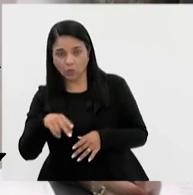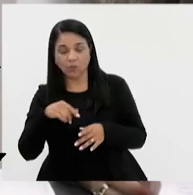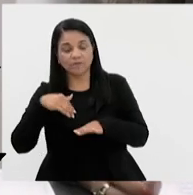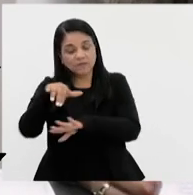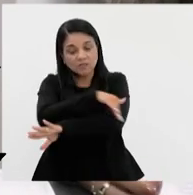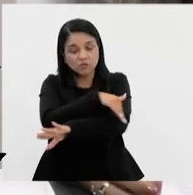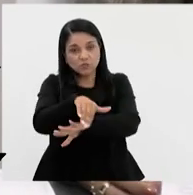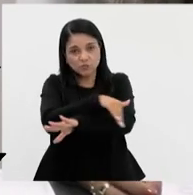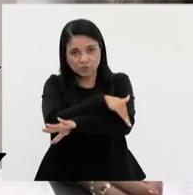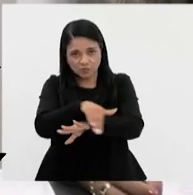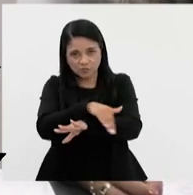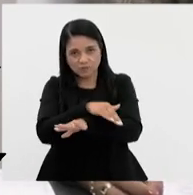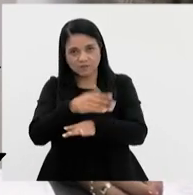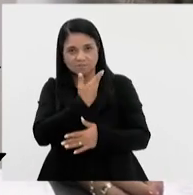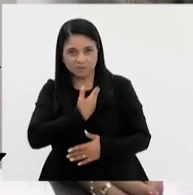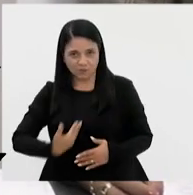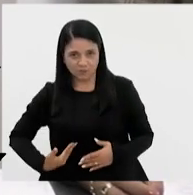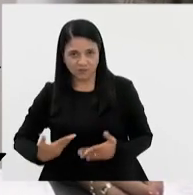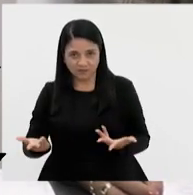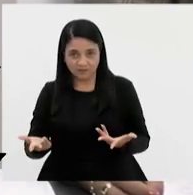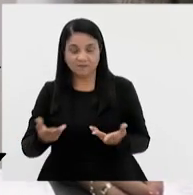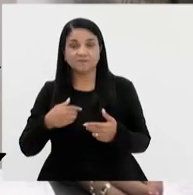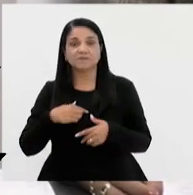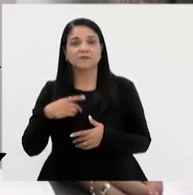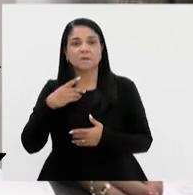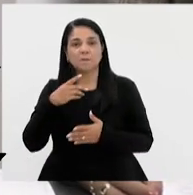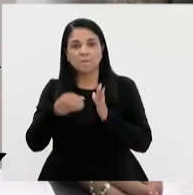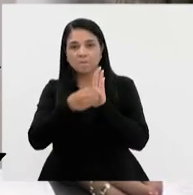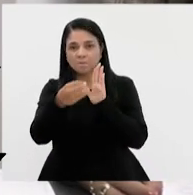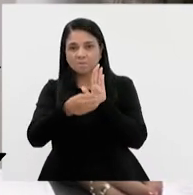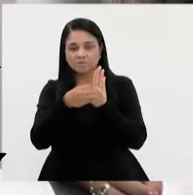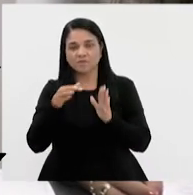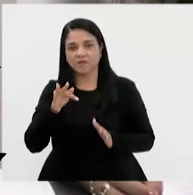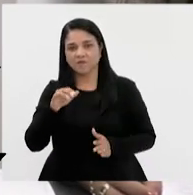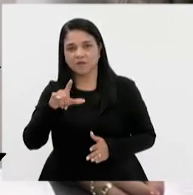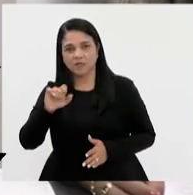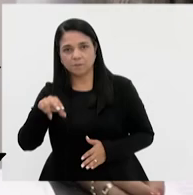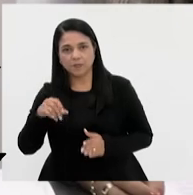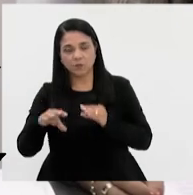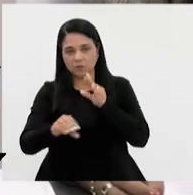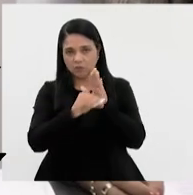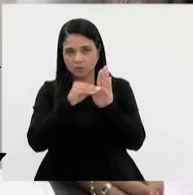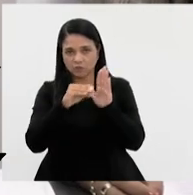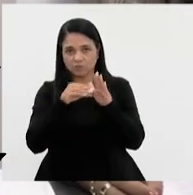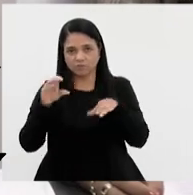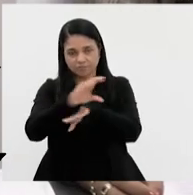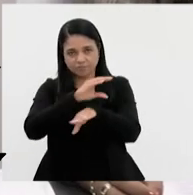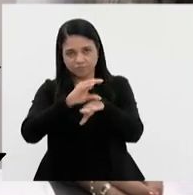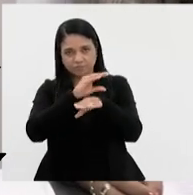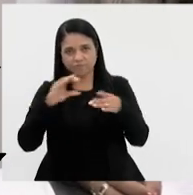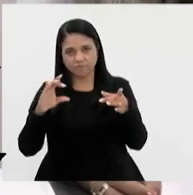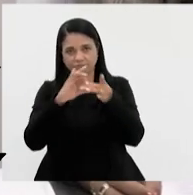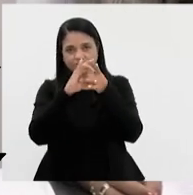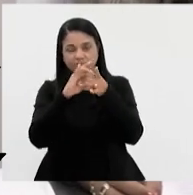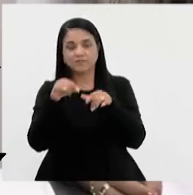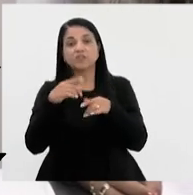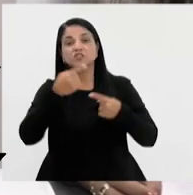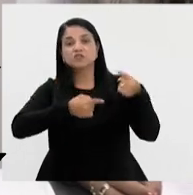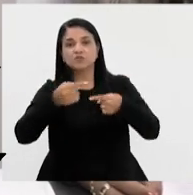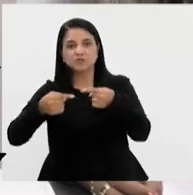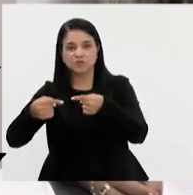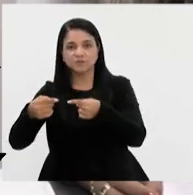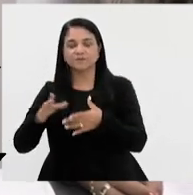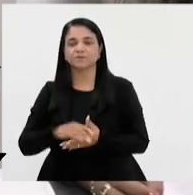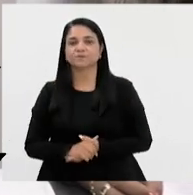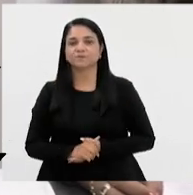públicas. O parecer do deputado Filipinho Raves é pela constitucionalidade com emenda. Para discutir. Para discutir, presidente.